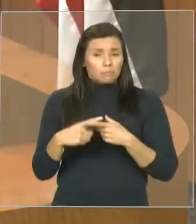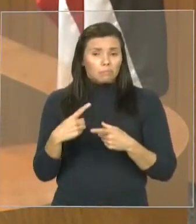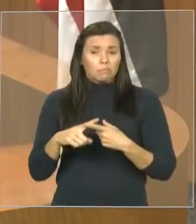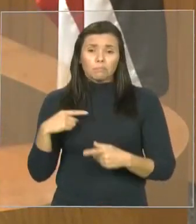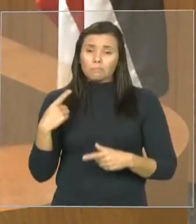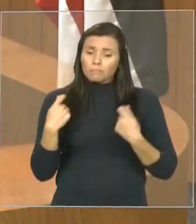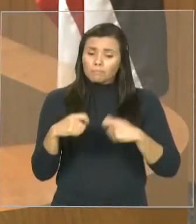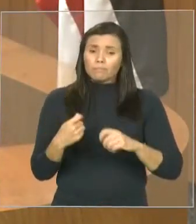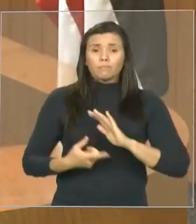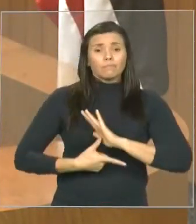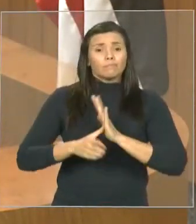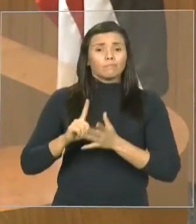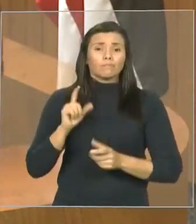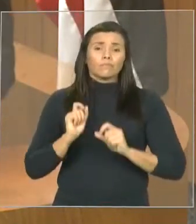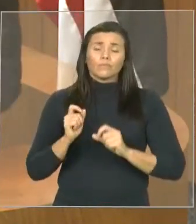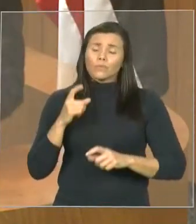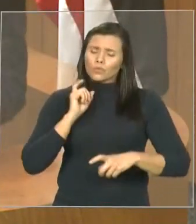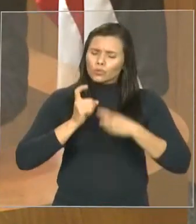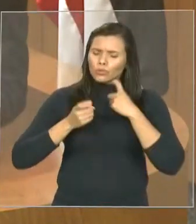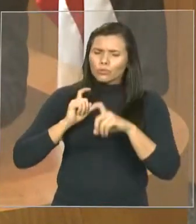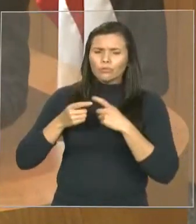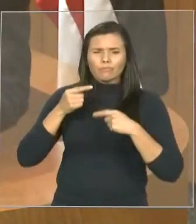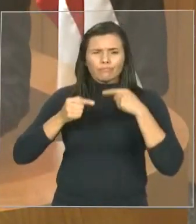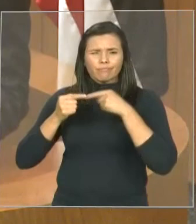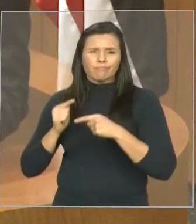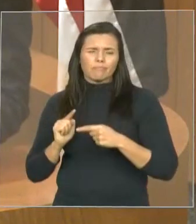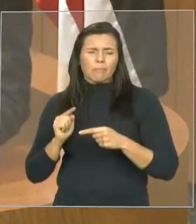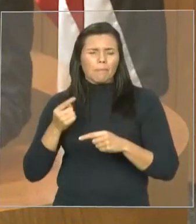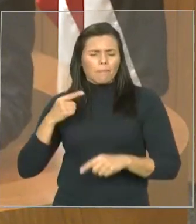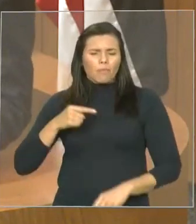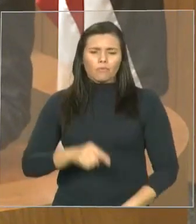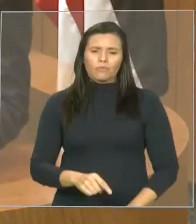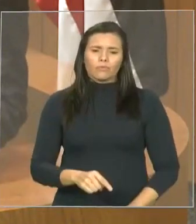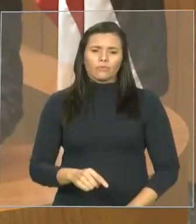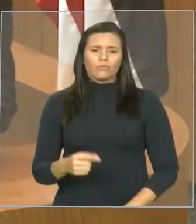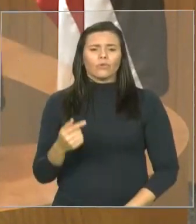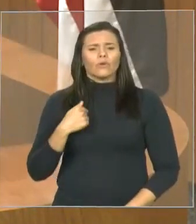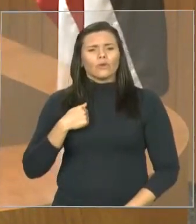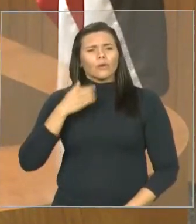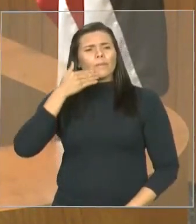solicito que seja feita a votação nominal do requerimento de urgência.